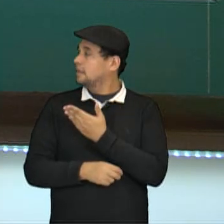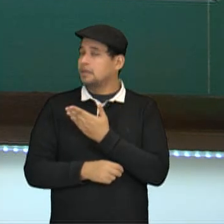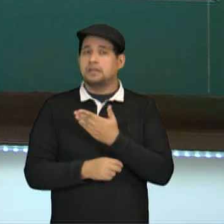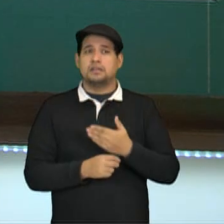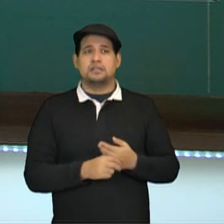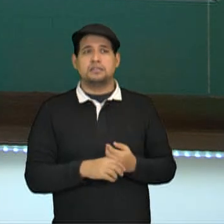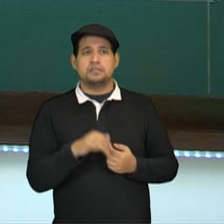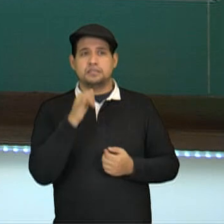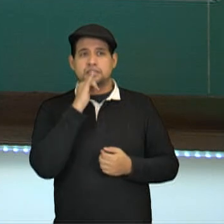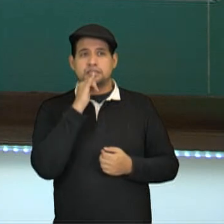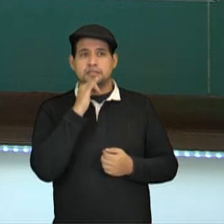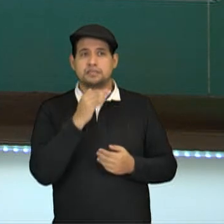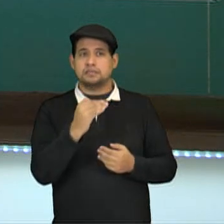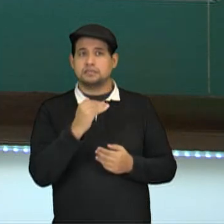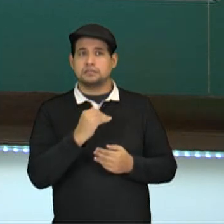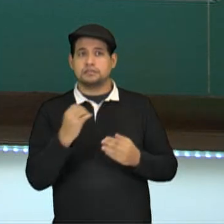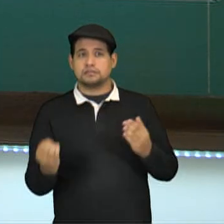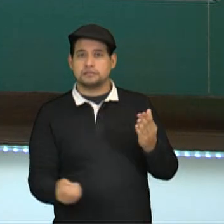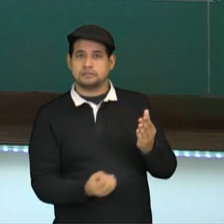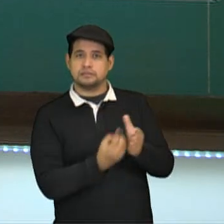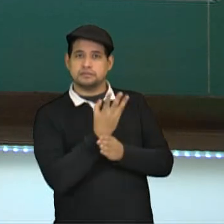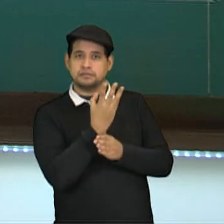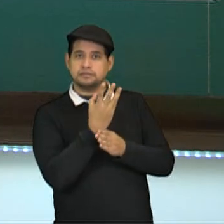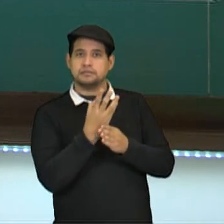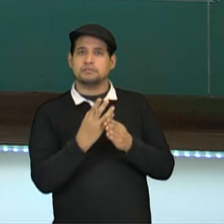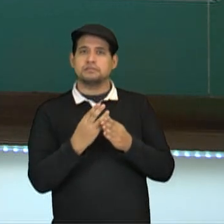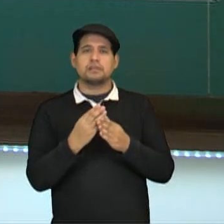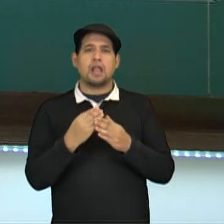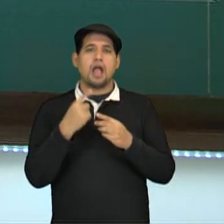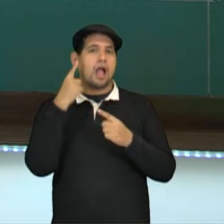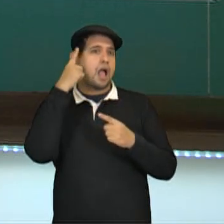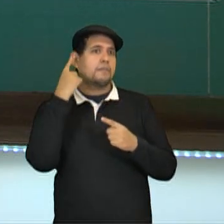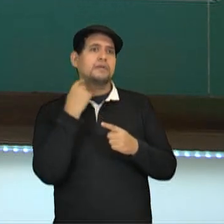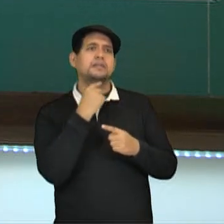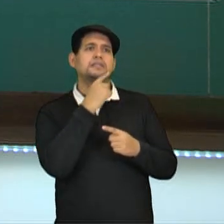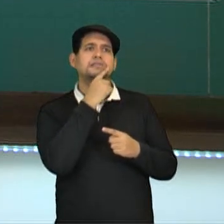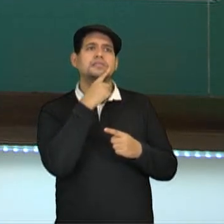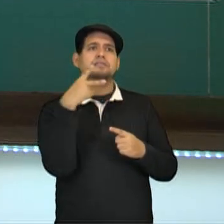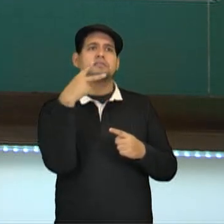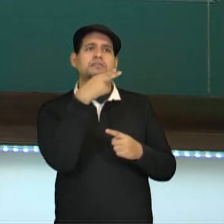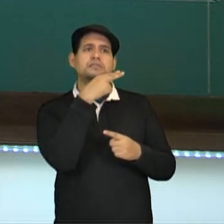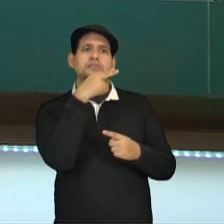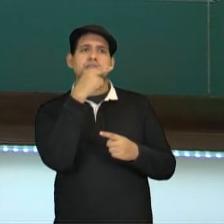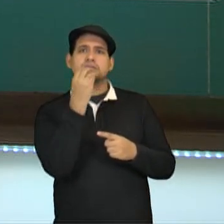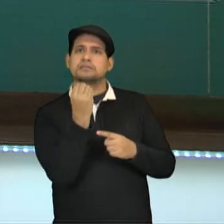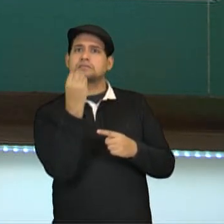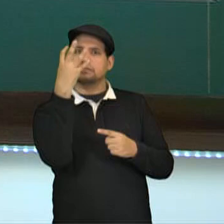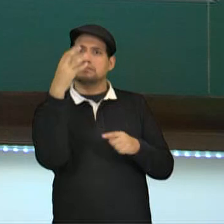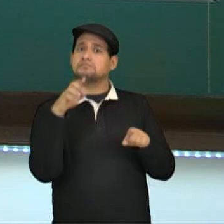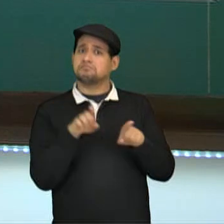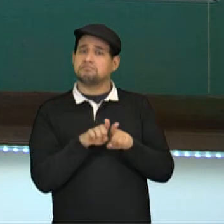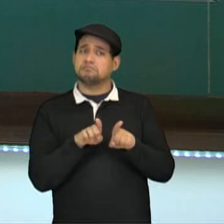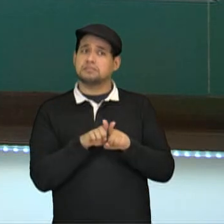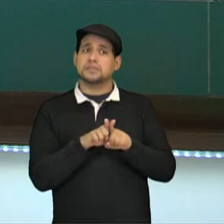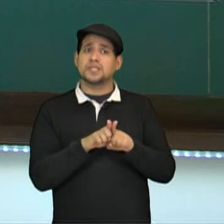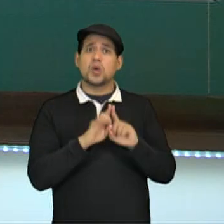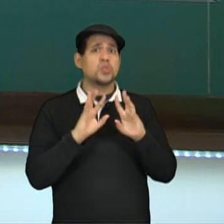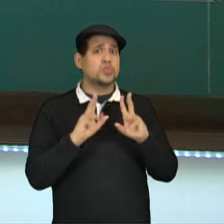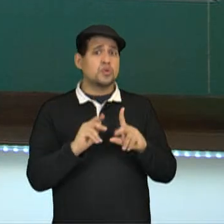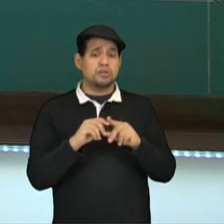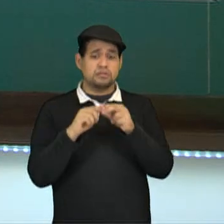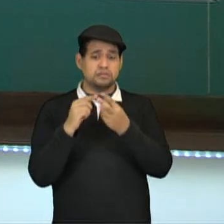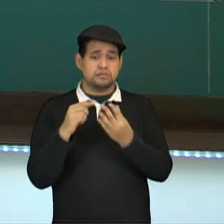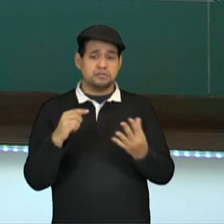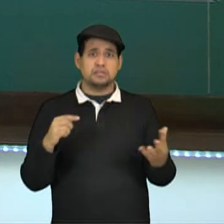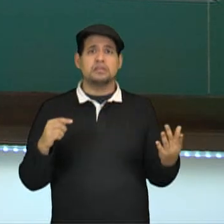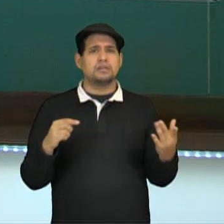posterior, deu origem a um novo indivíduo. A cabeça decepada aqui, olha, deu origem a outro indivíduo inteiro, viu,